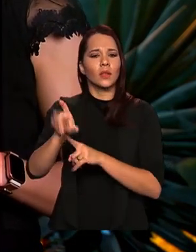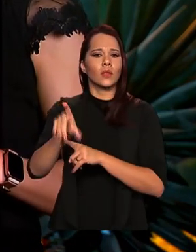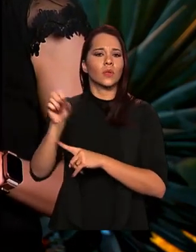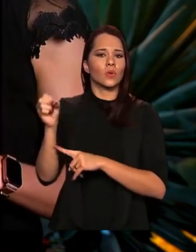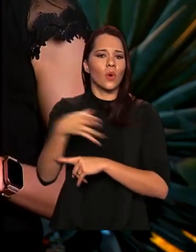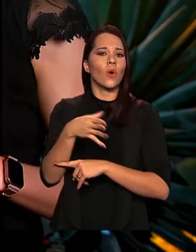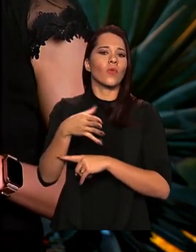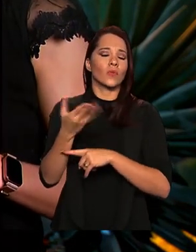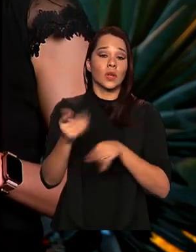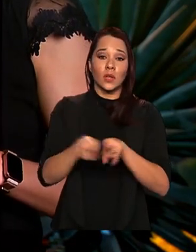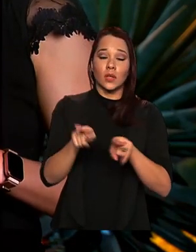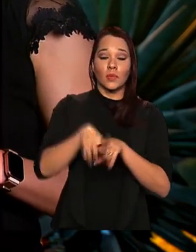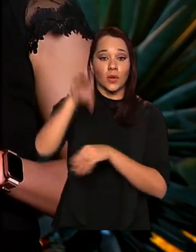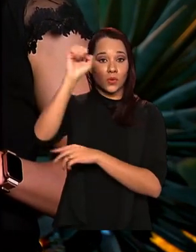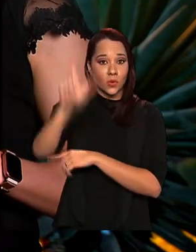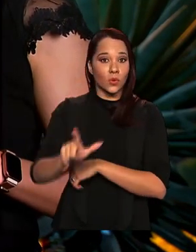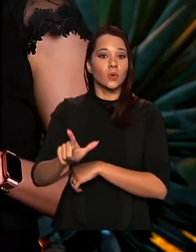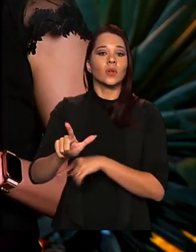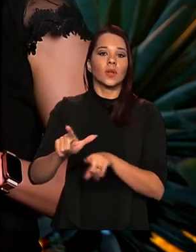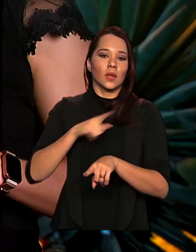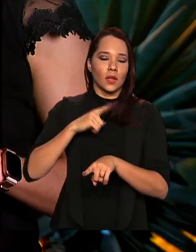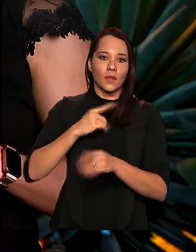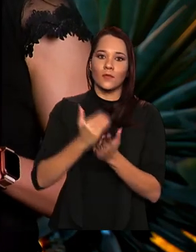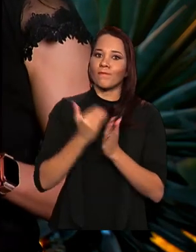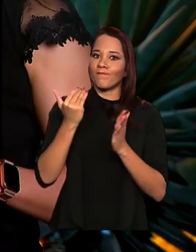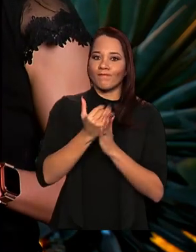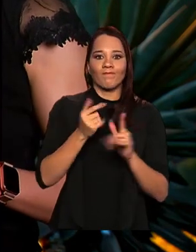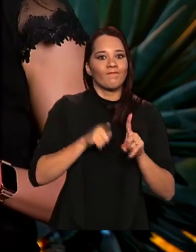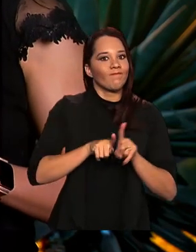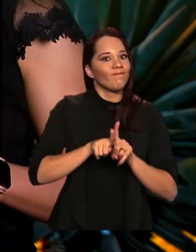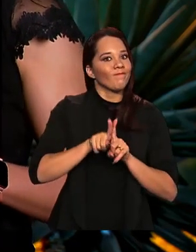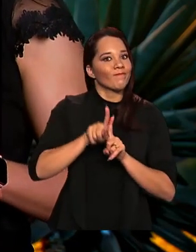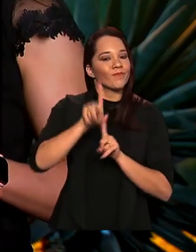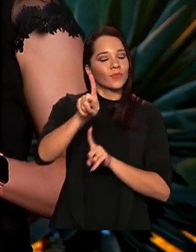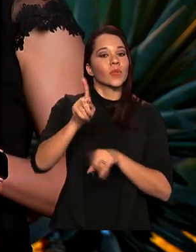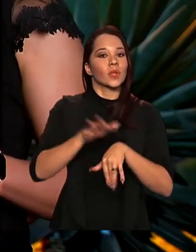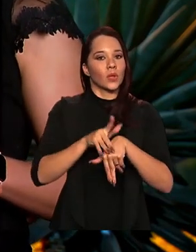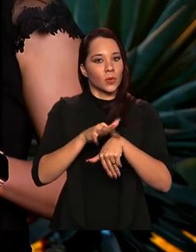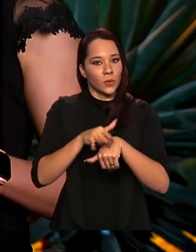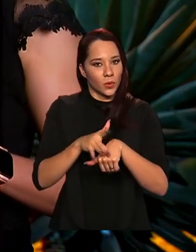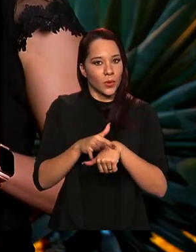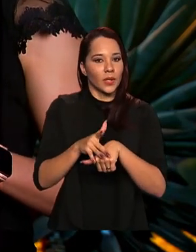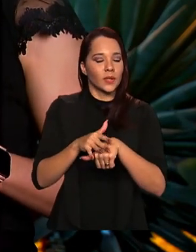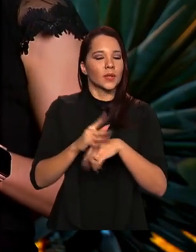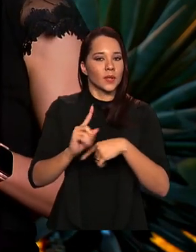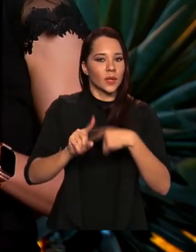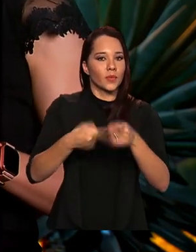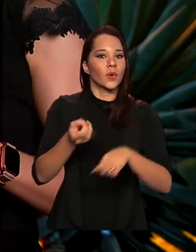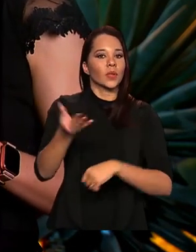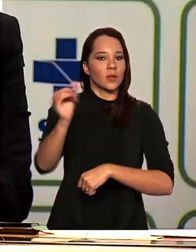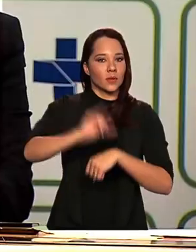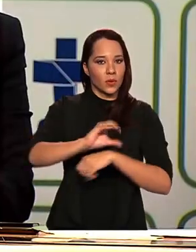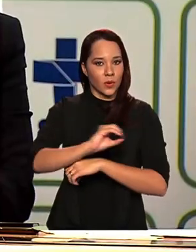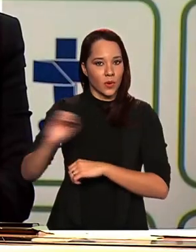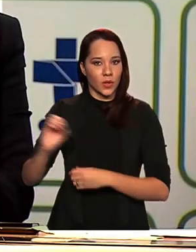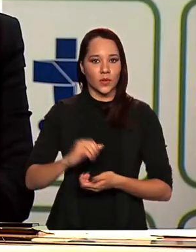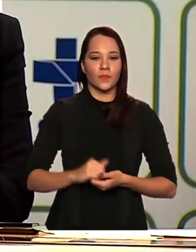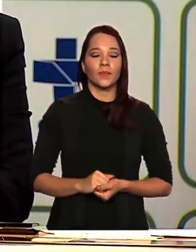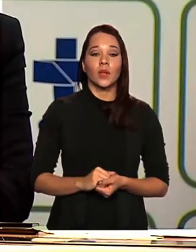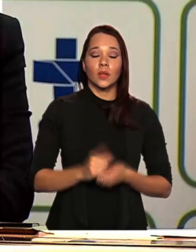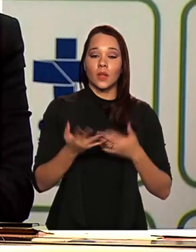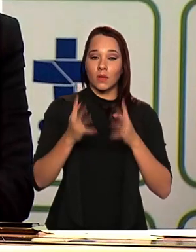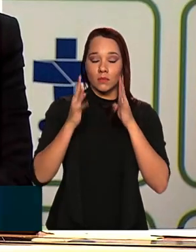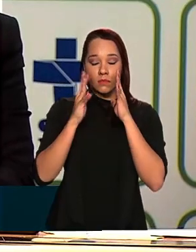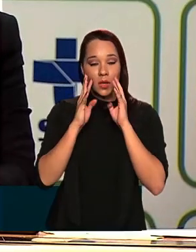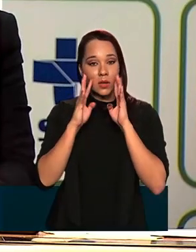casos e a região sul foi a que mostrou o avanço mais acelerado da doença, seguida pelo centro-oeste. Fica um alerta,